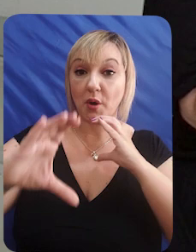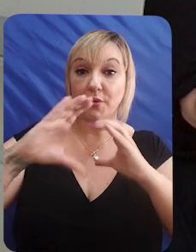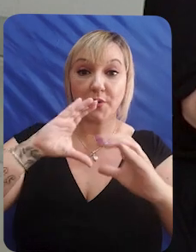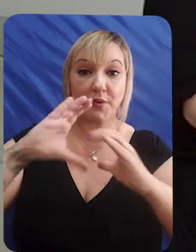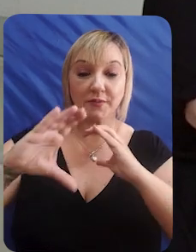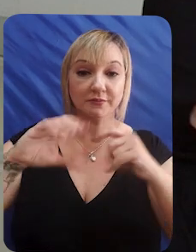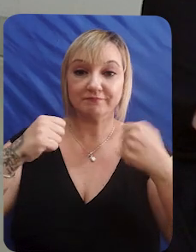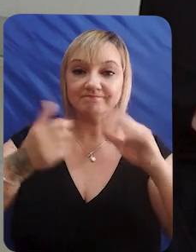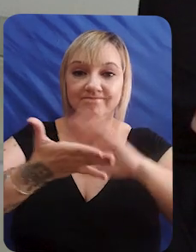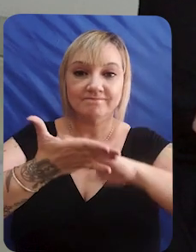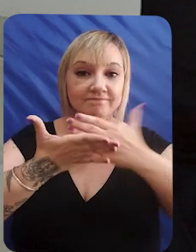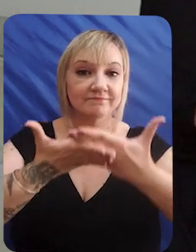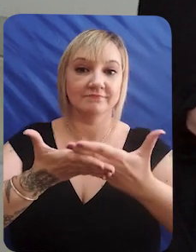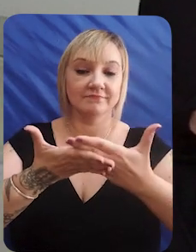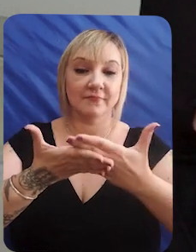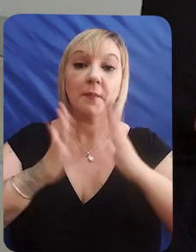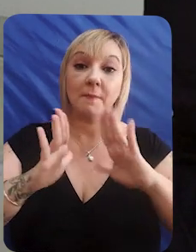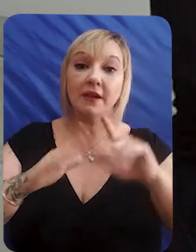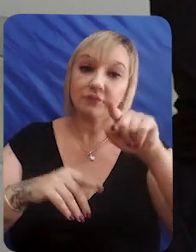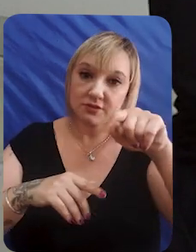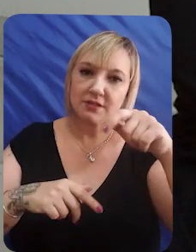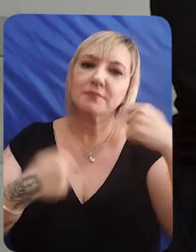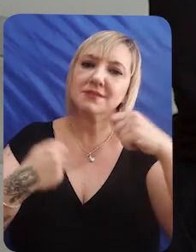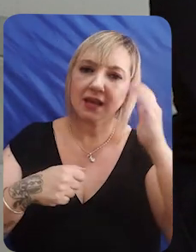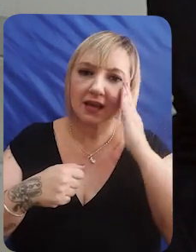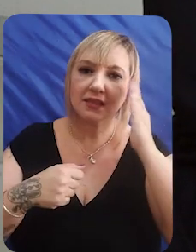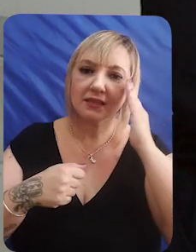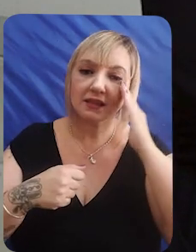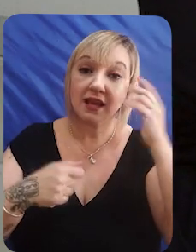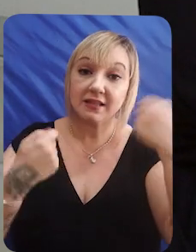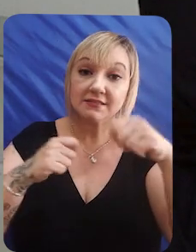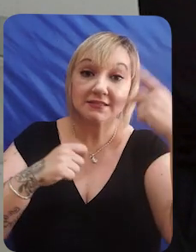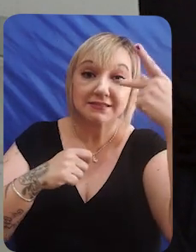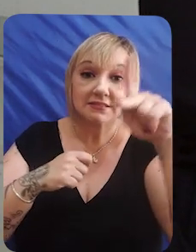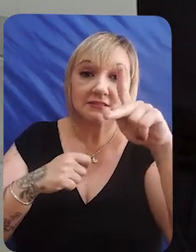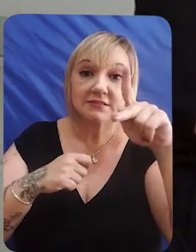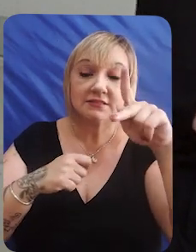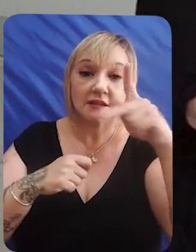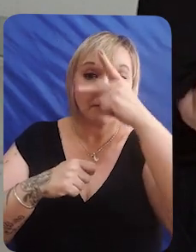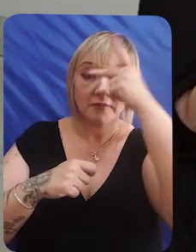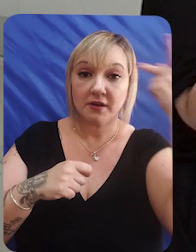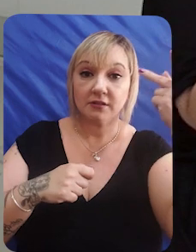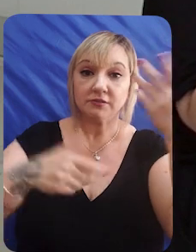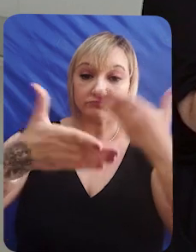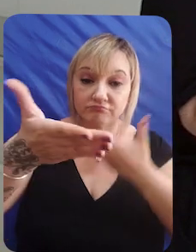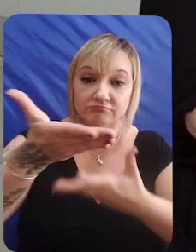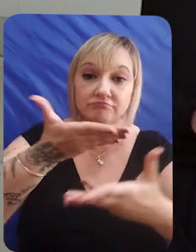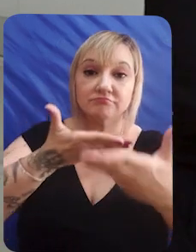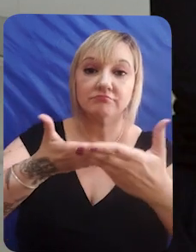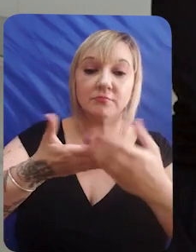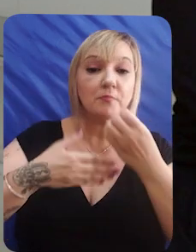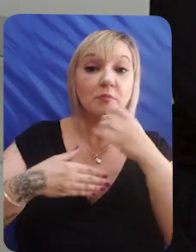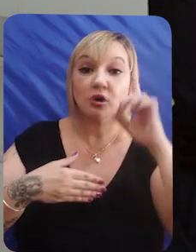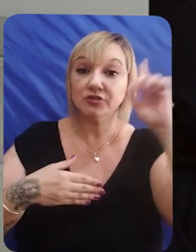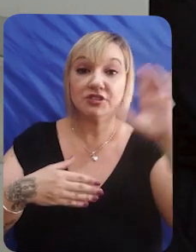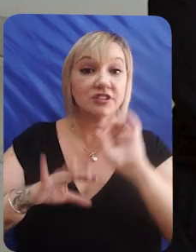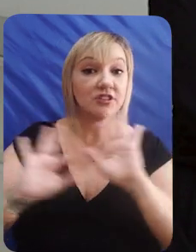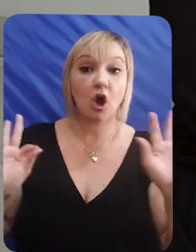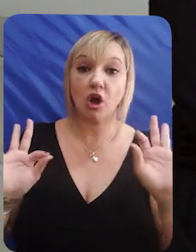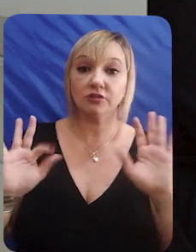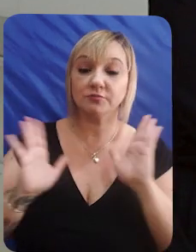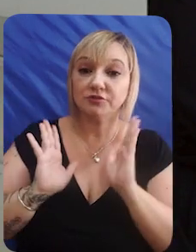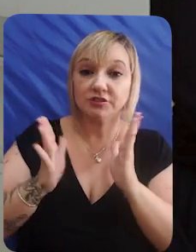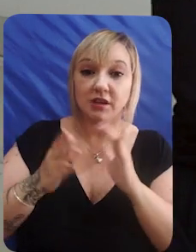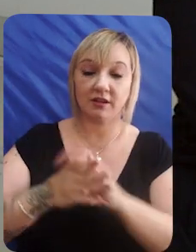precisa ser um intérprete de Libras, contanto que você entenda as necessidades mínimas da outra pessoa e trocar um bom dia já é excelente. Mas não